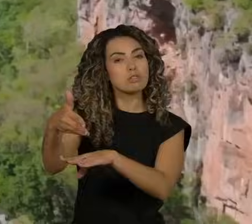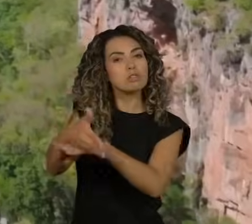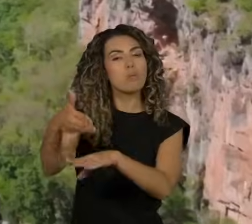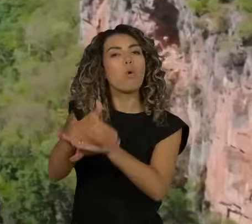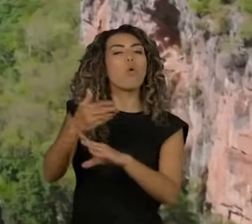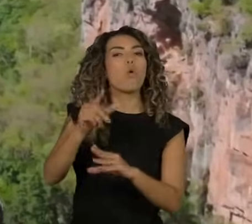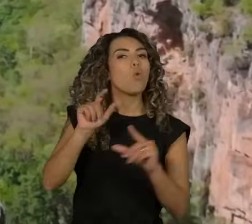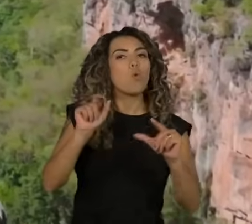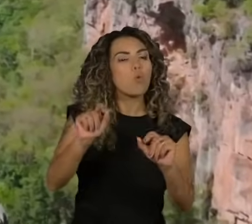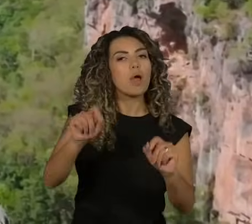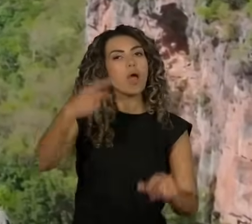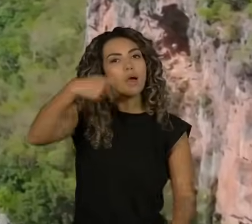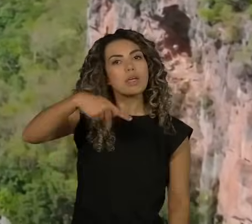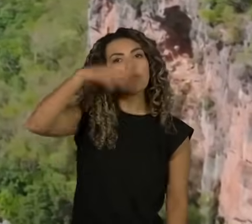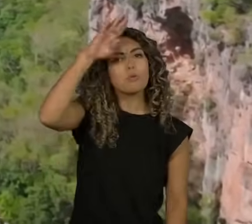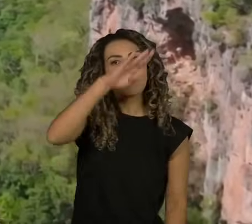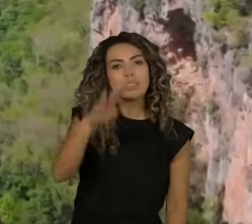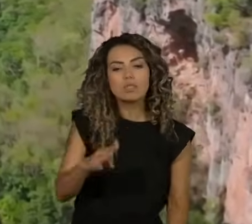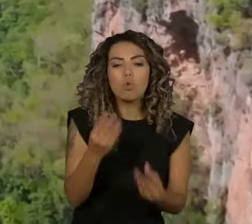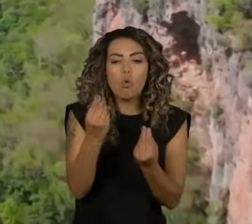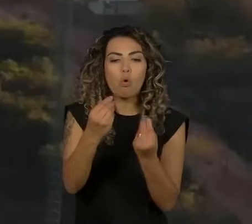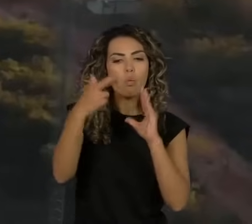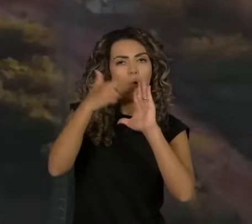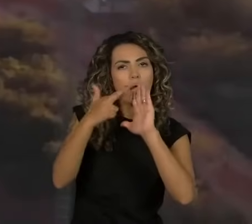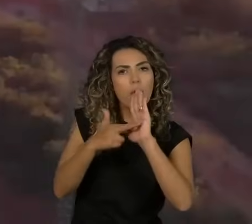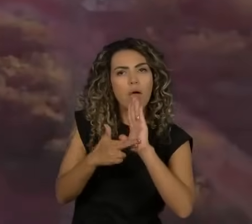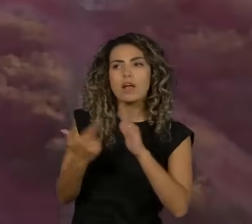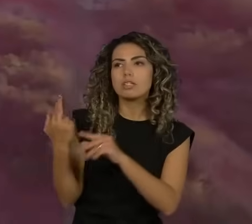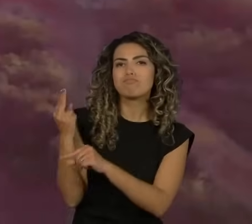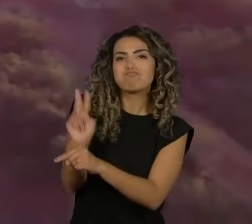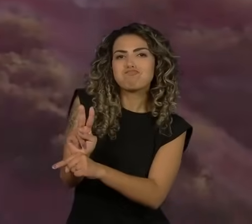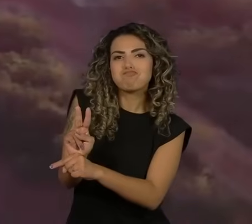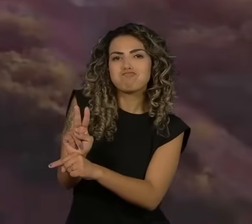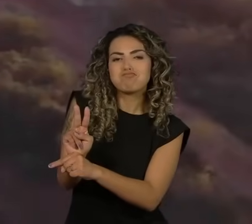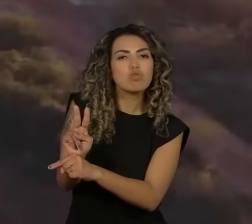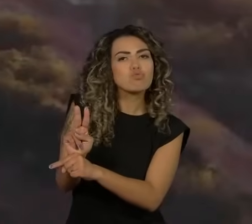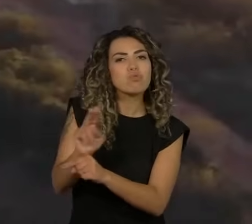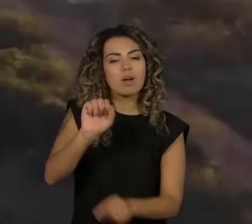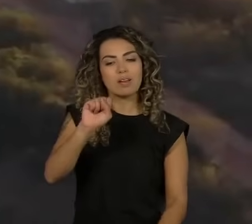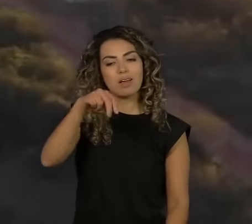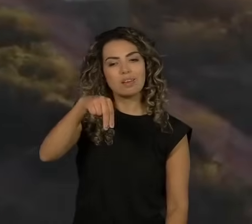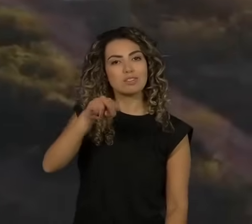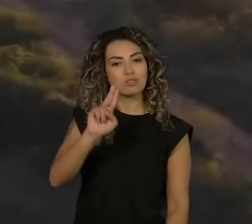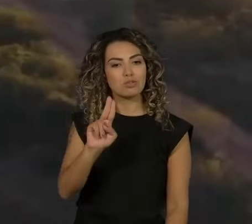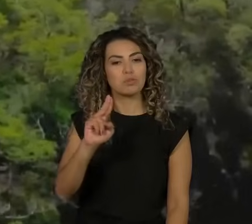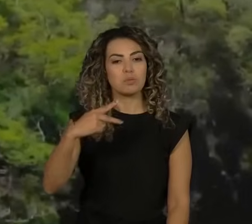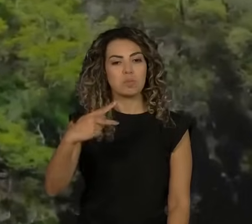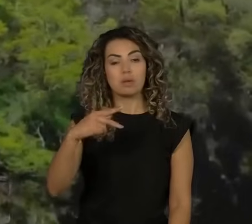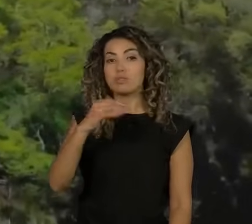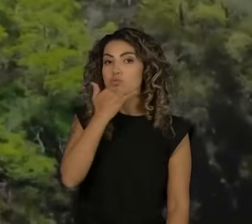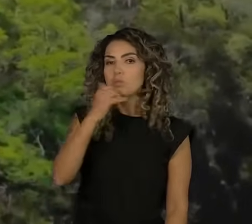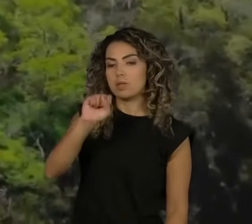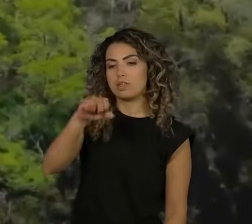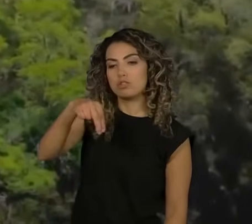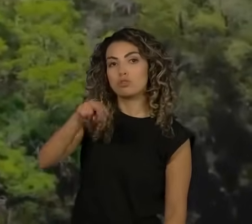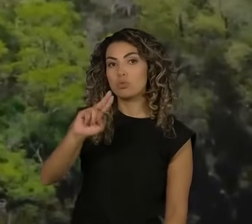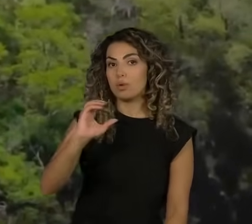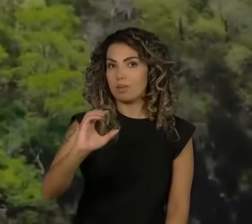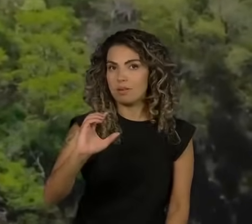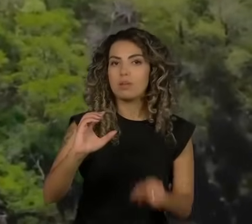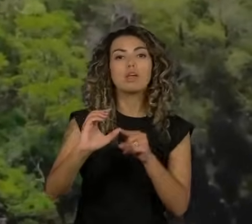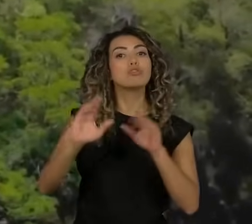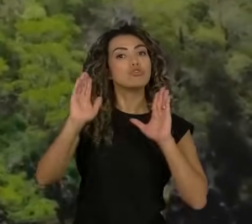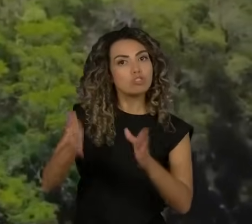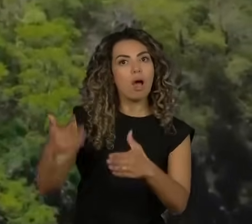Sistema Nacional de Unidades de Conservação, o SNUC, que completou 25 anos. Ele trabalha